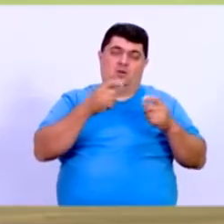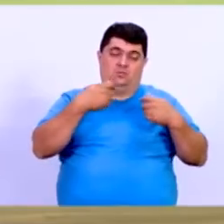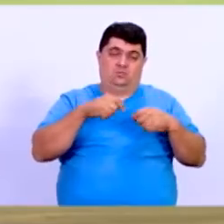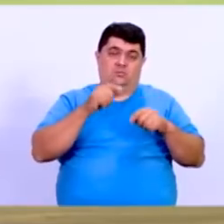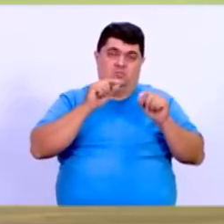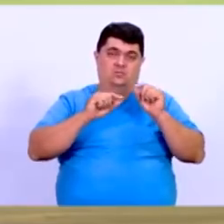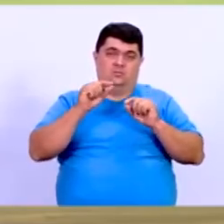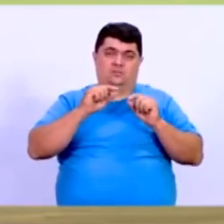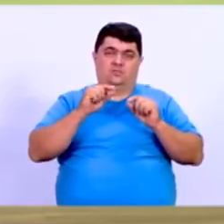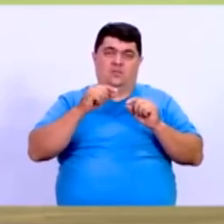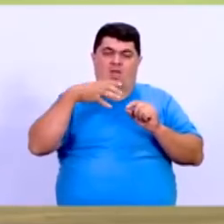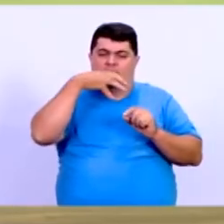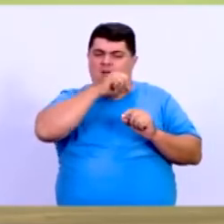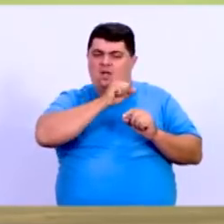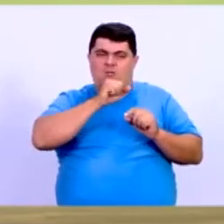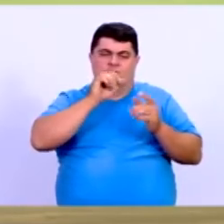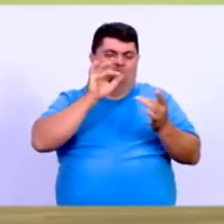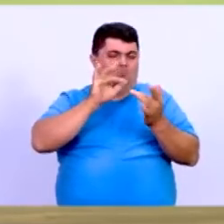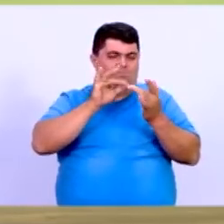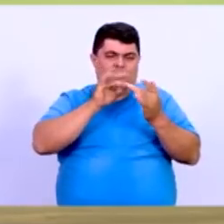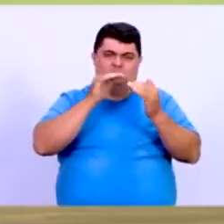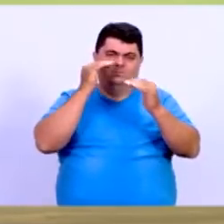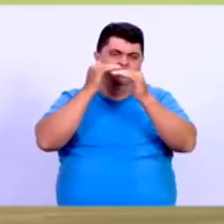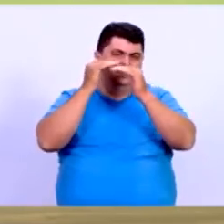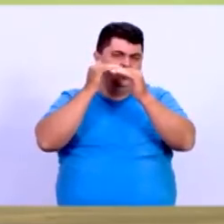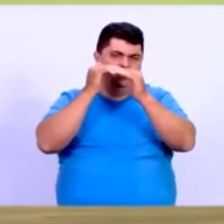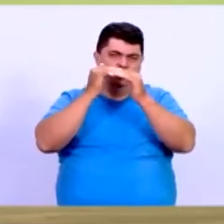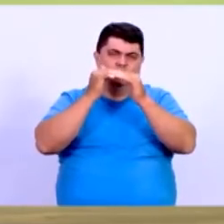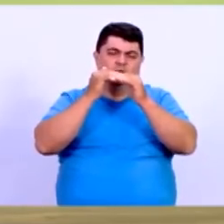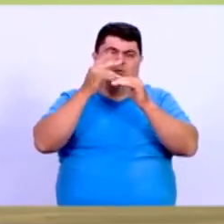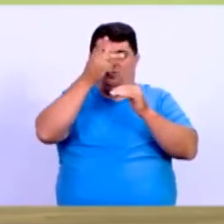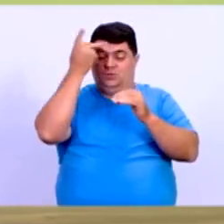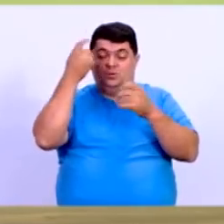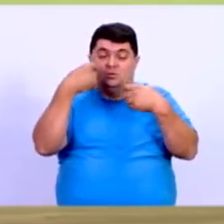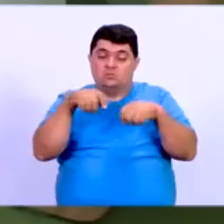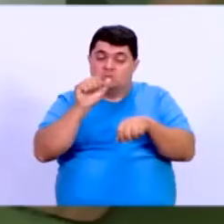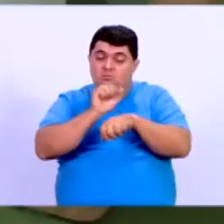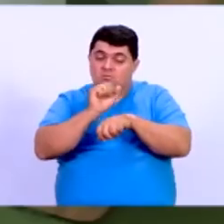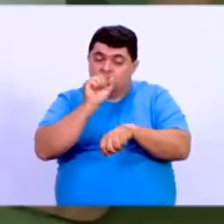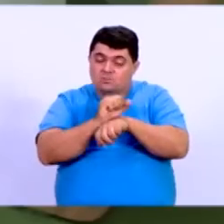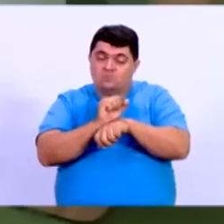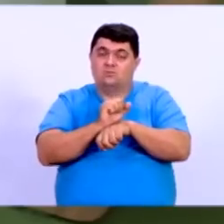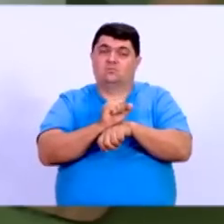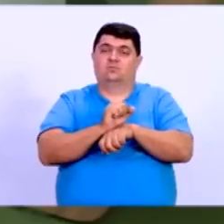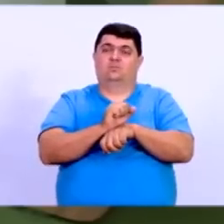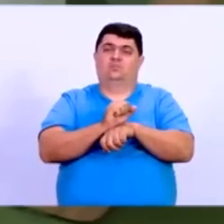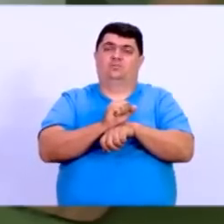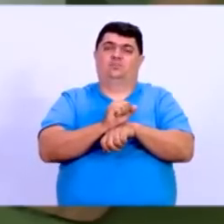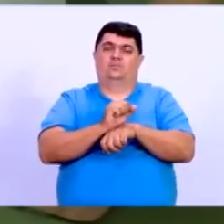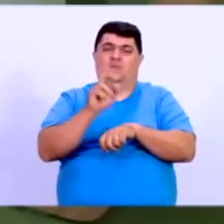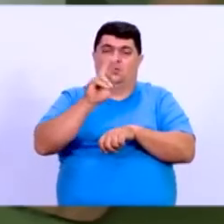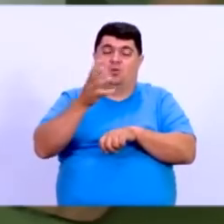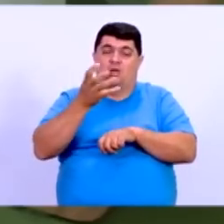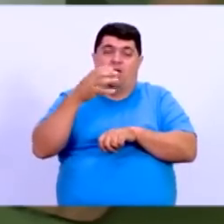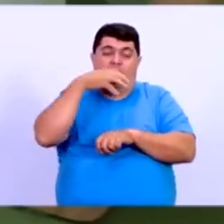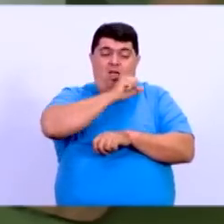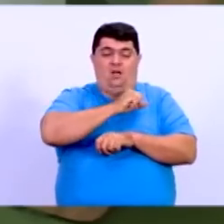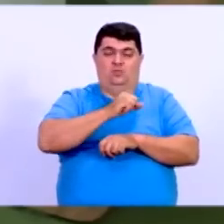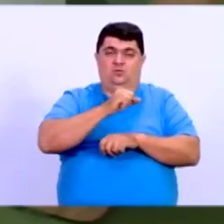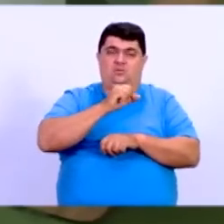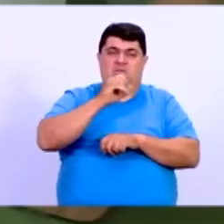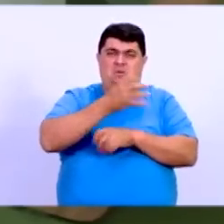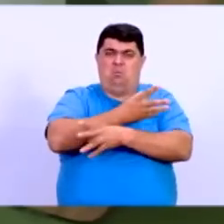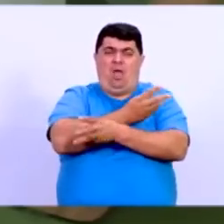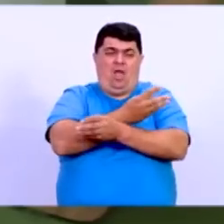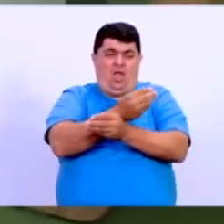atender a uma velocidade compatível com o nível de serviço que aquele serviço precisa ter, que o usuário quer ter, né? Isso mesmo. Então, a gente